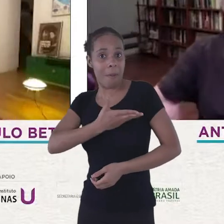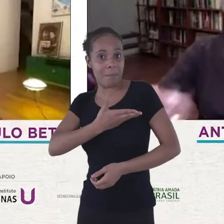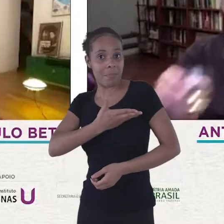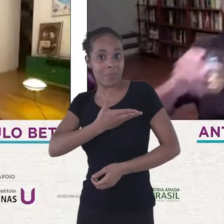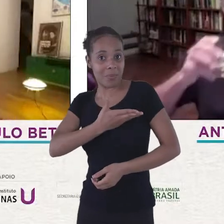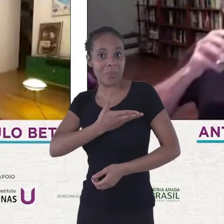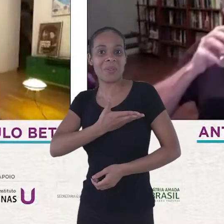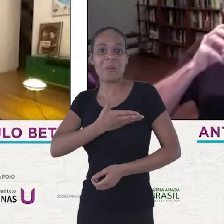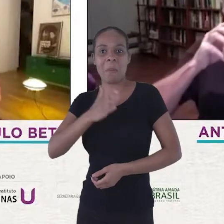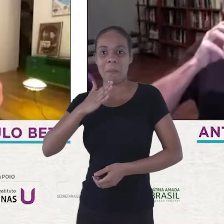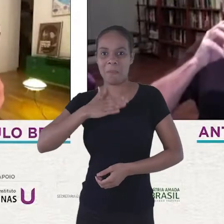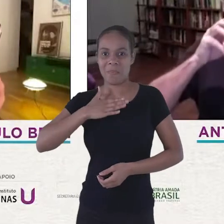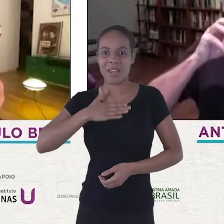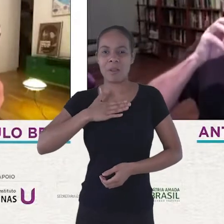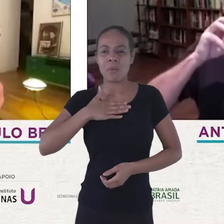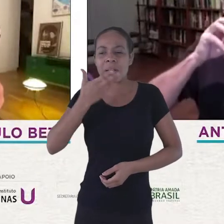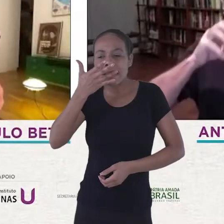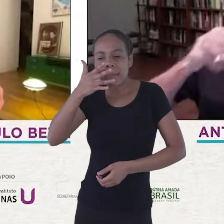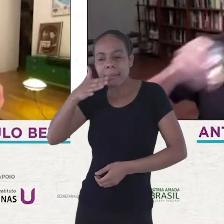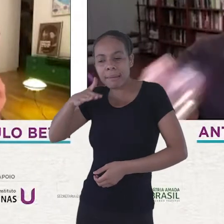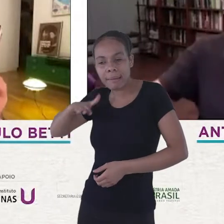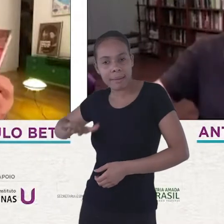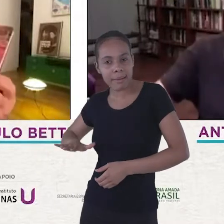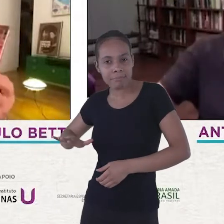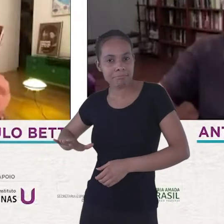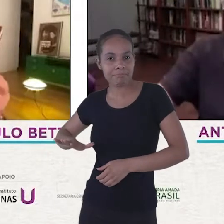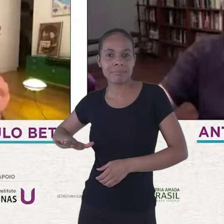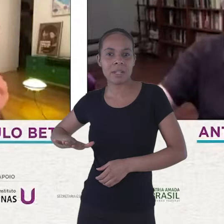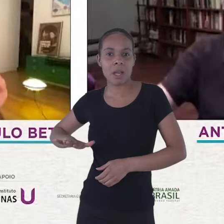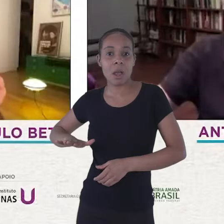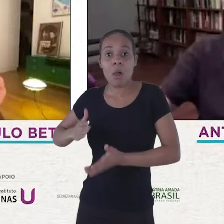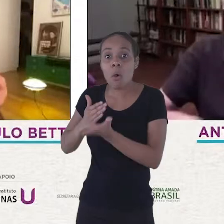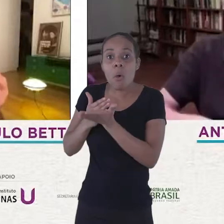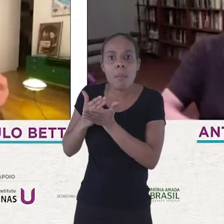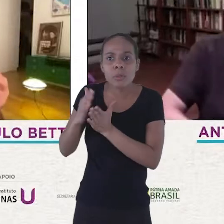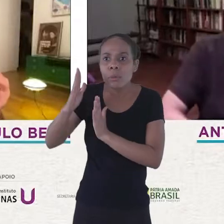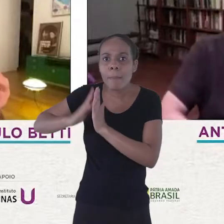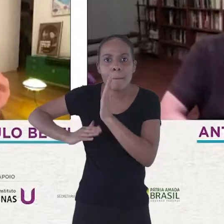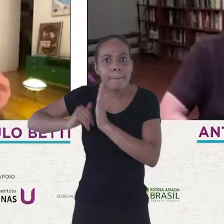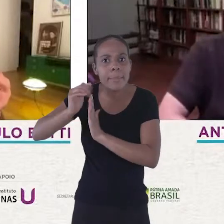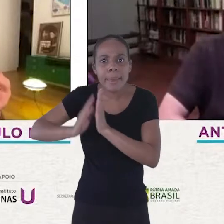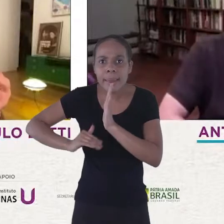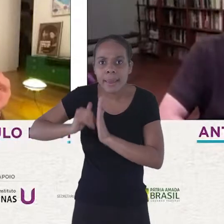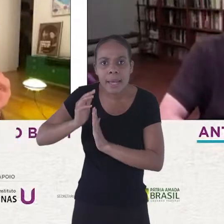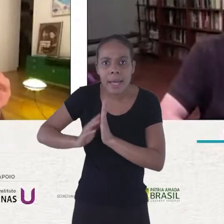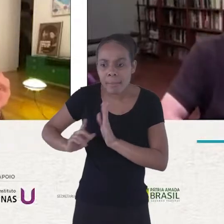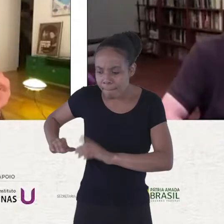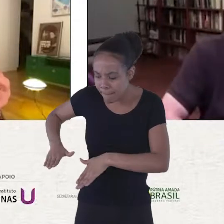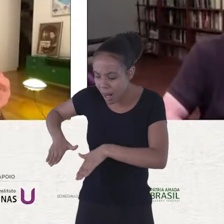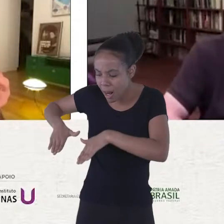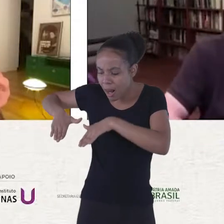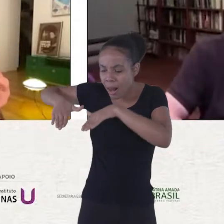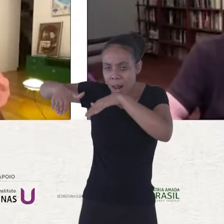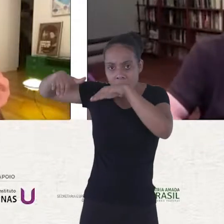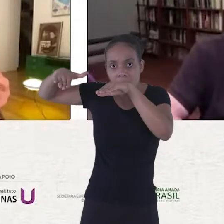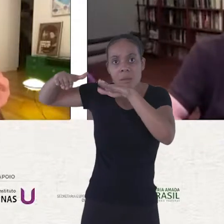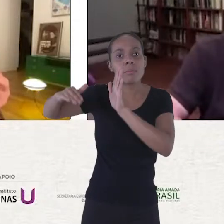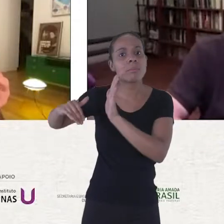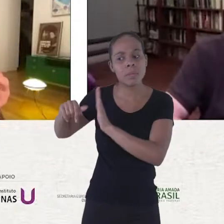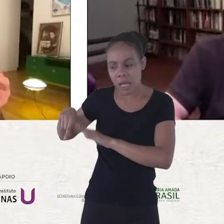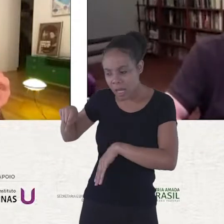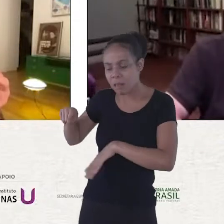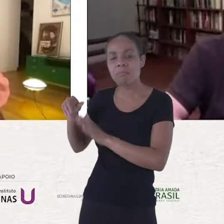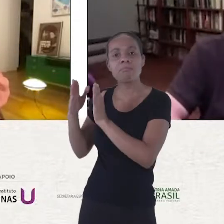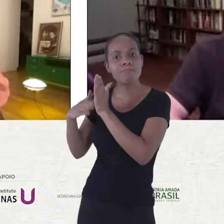Ele começou a pintar de uma hora para outra, assim, ele já vinha também, igual eu. Nossa história é muito parecida. Era meu amigo de infância